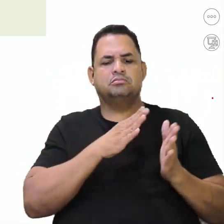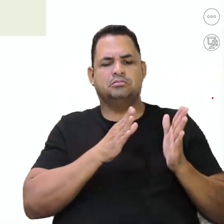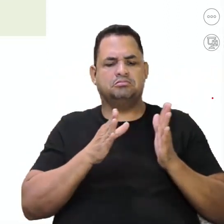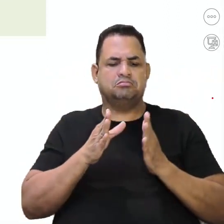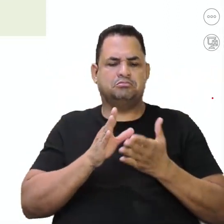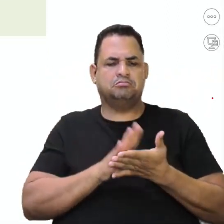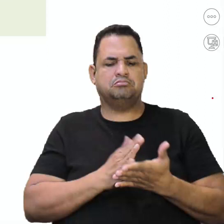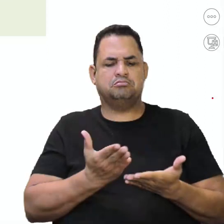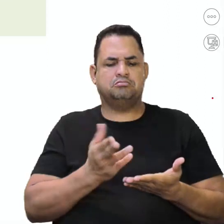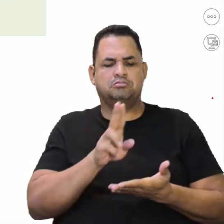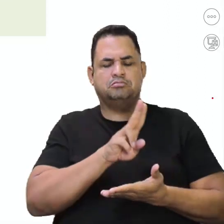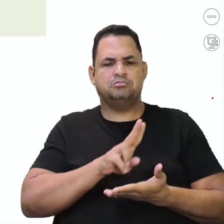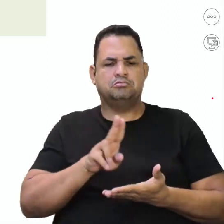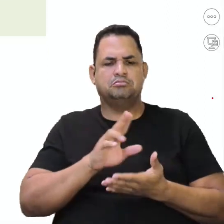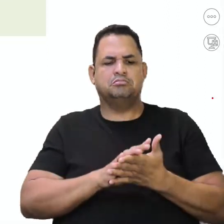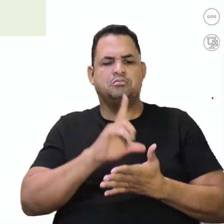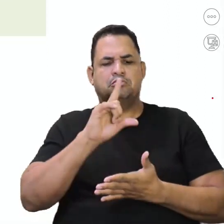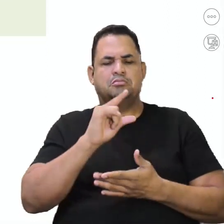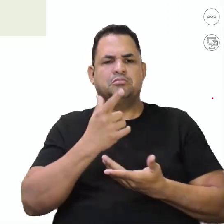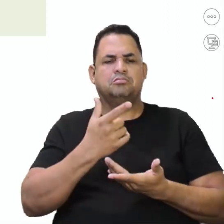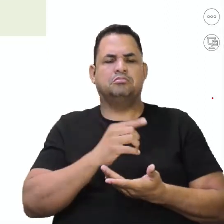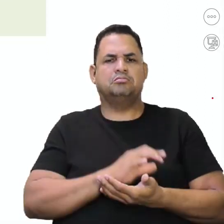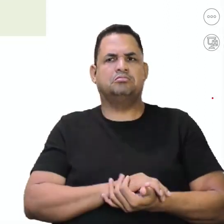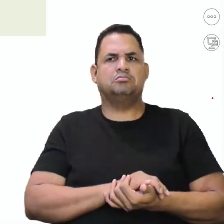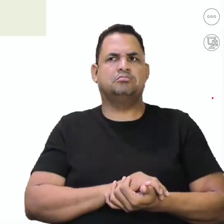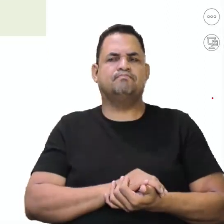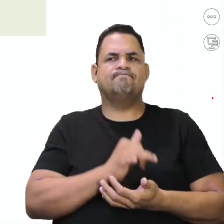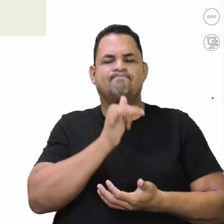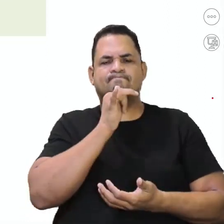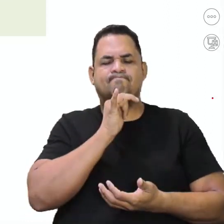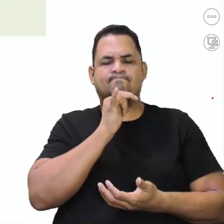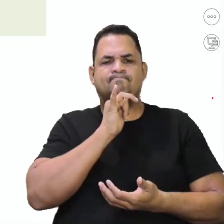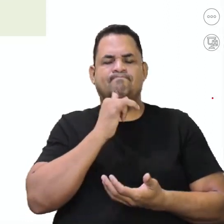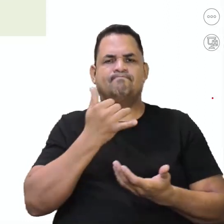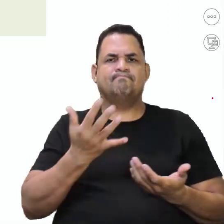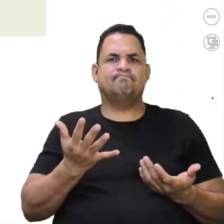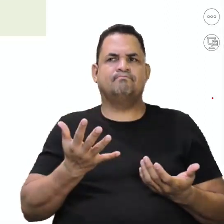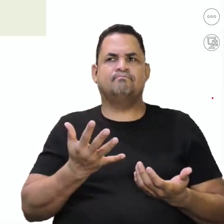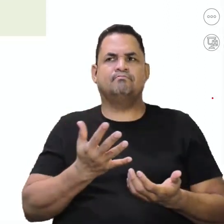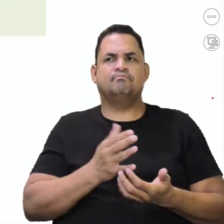duração de pouco tempo, como, por exemplo, como eu falei para